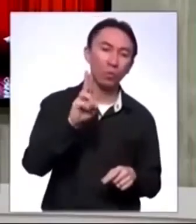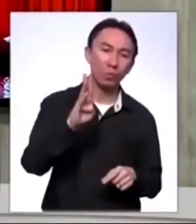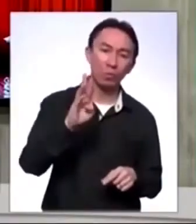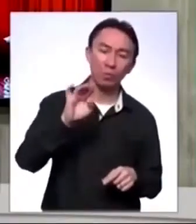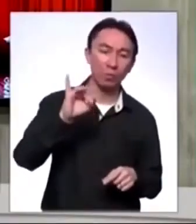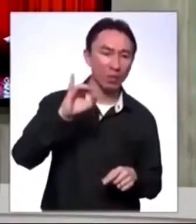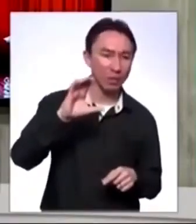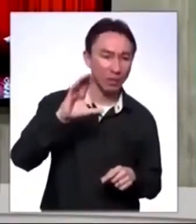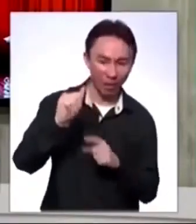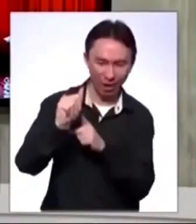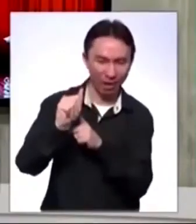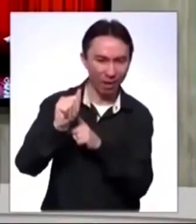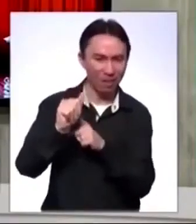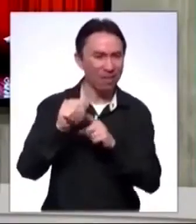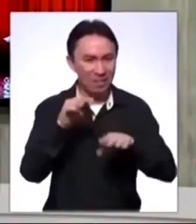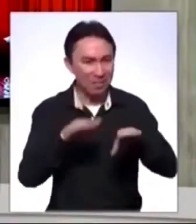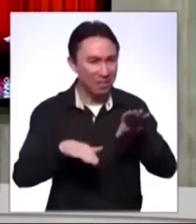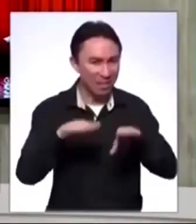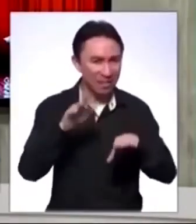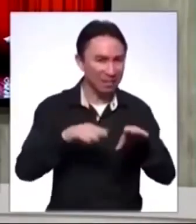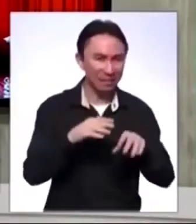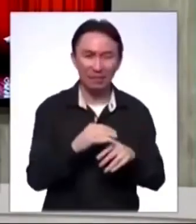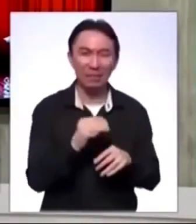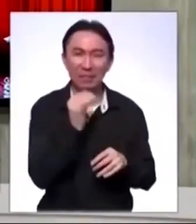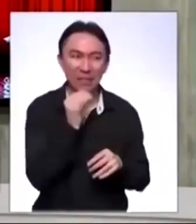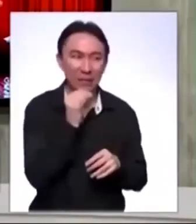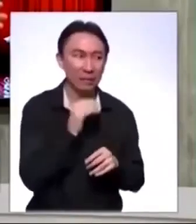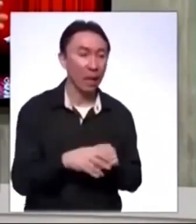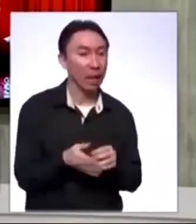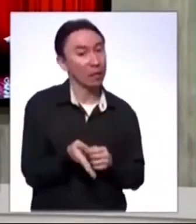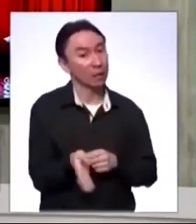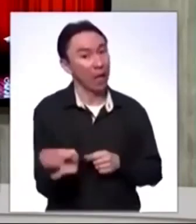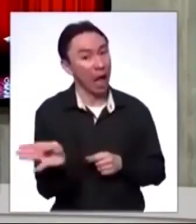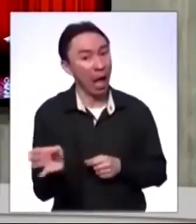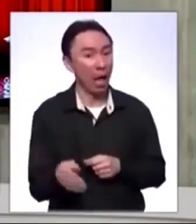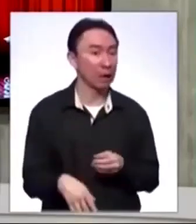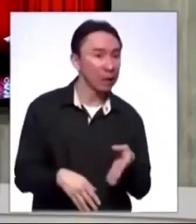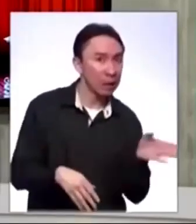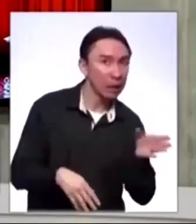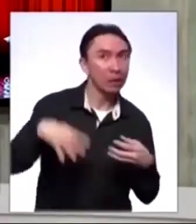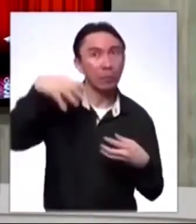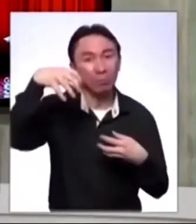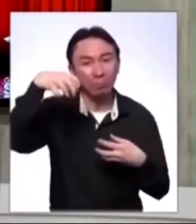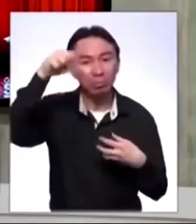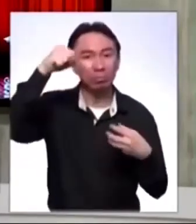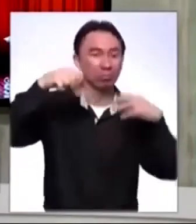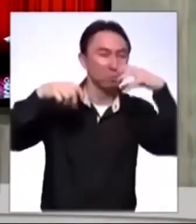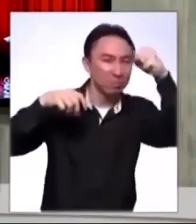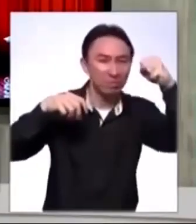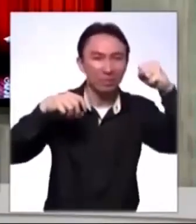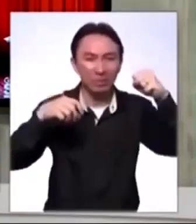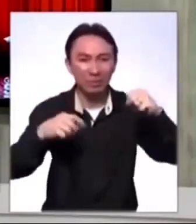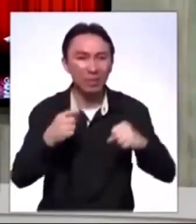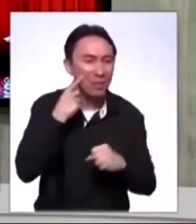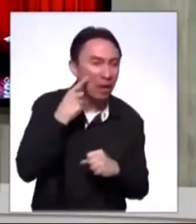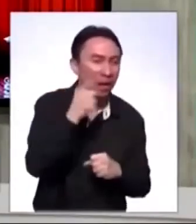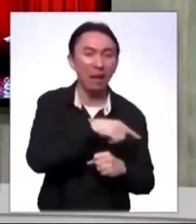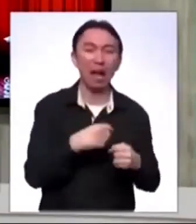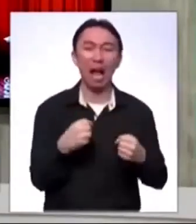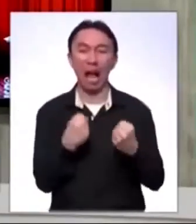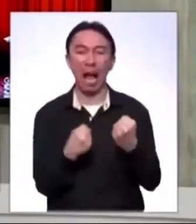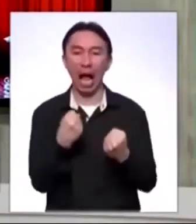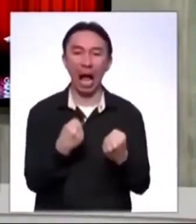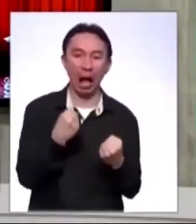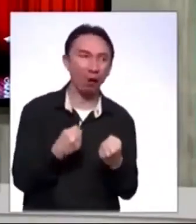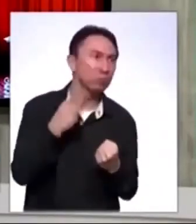às vezes vem em itálico, que são aquelas dicas. Saia pela esquerda, apaga-se as luzes, fecha-se as cortinas, som de automóveis ao fundo. Que